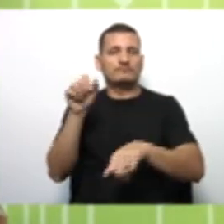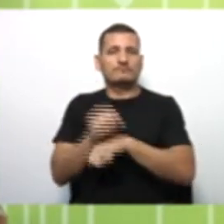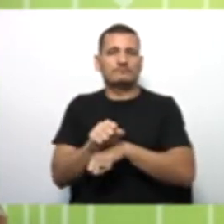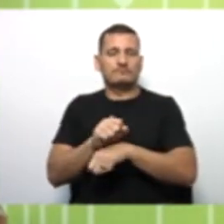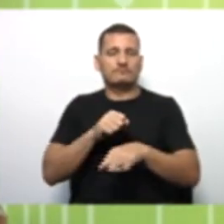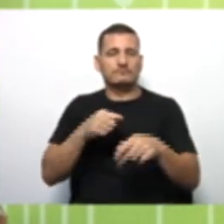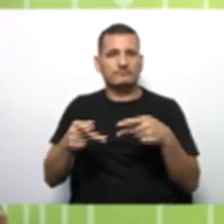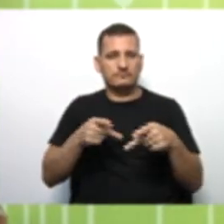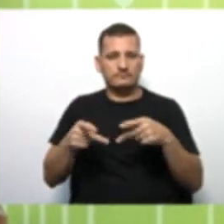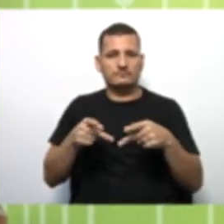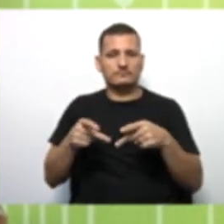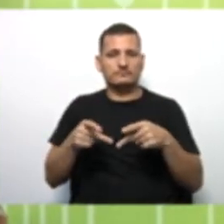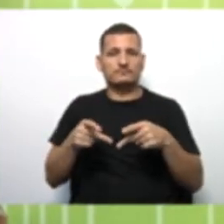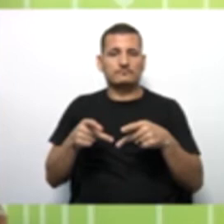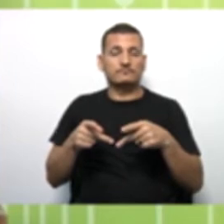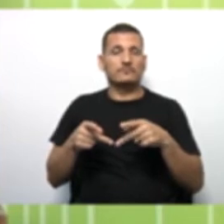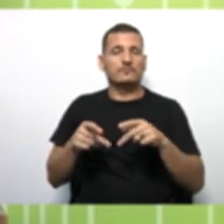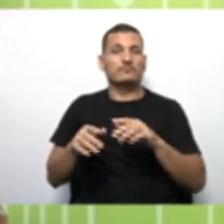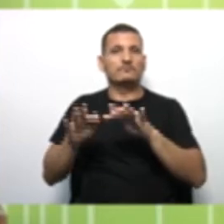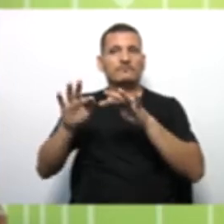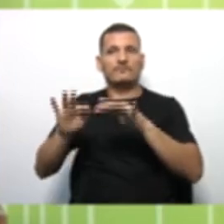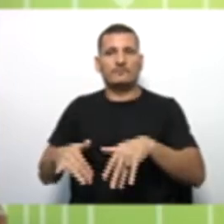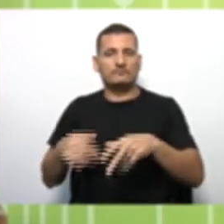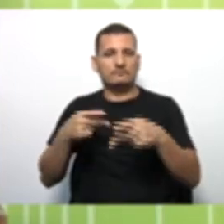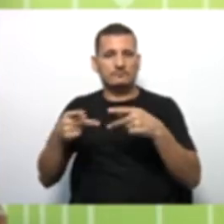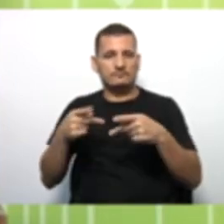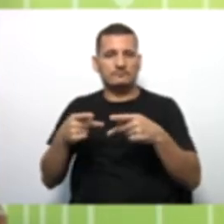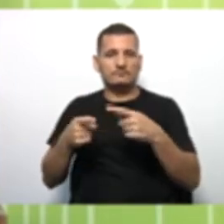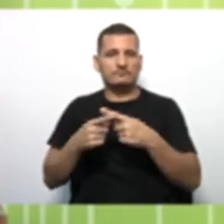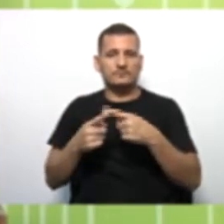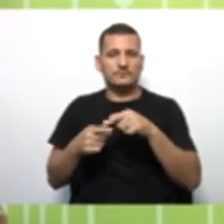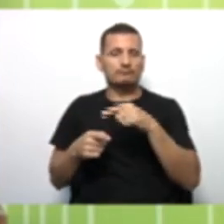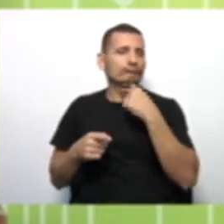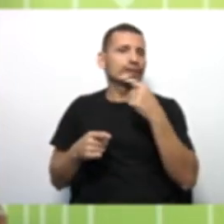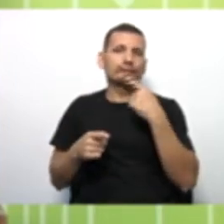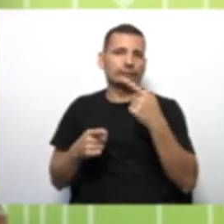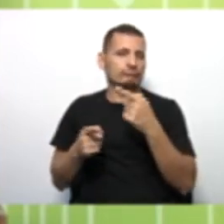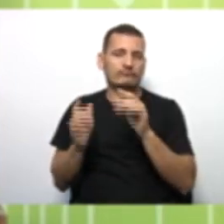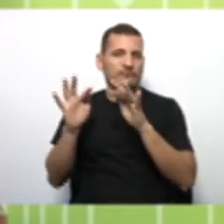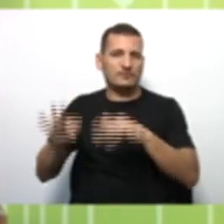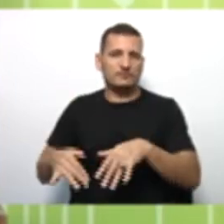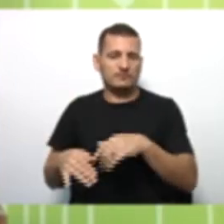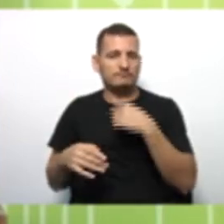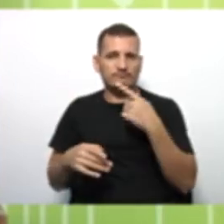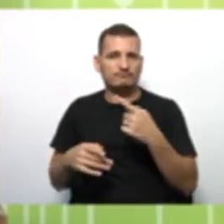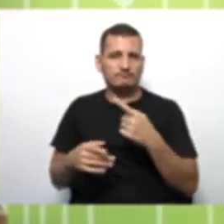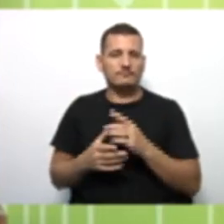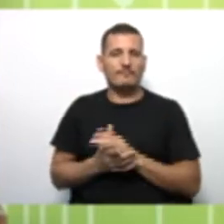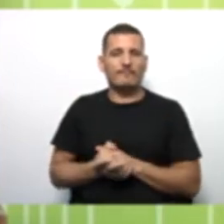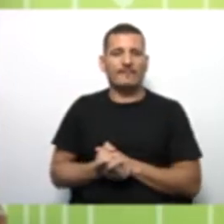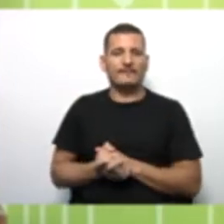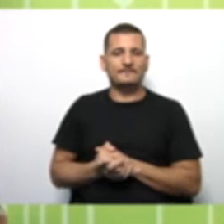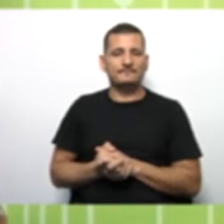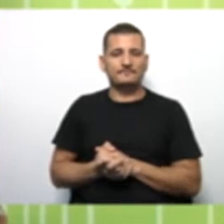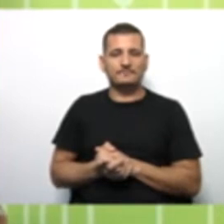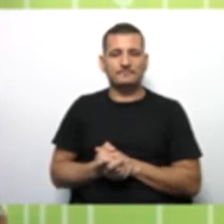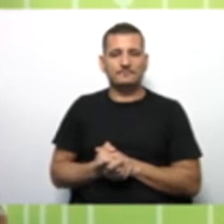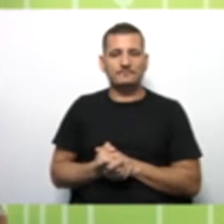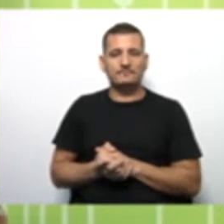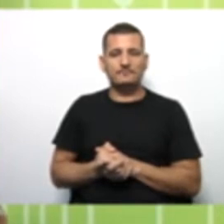gente sempre vai ter do muito baixo até aquele risco muito alto. O muito baixo não exerce impacto